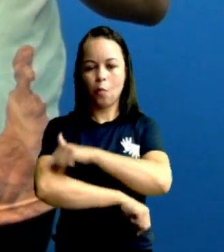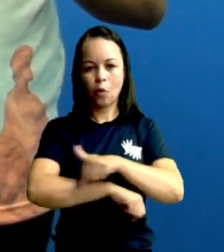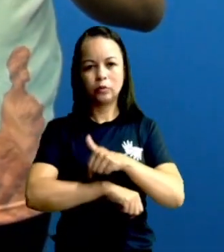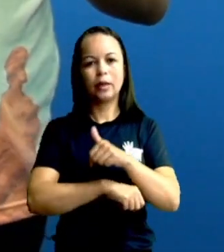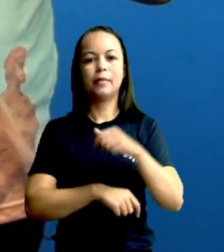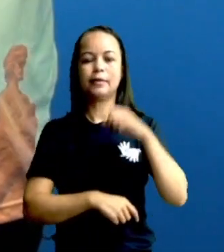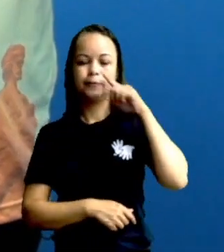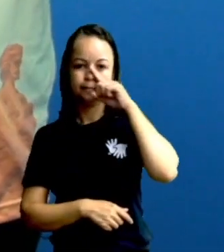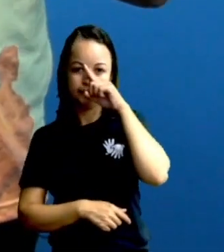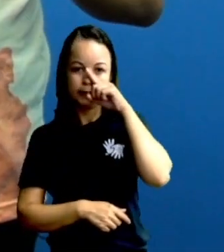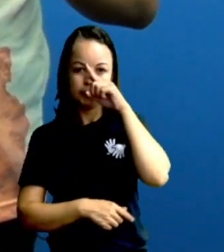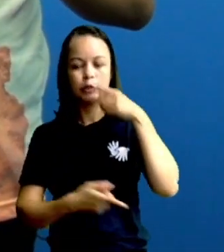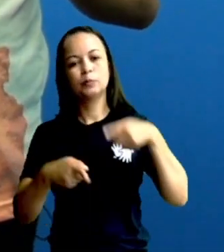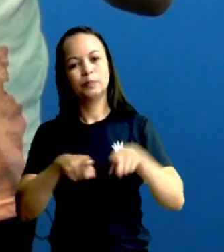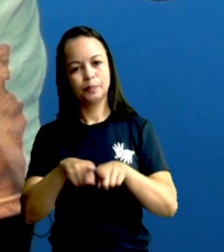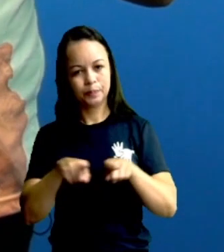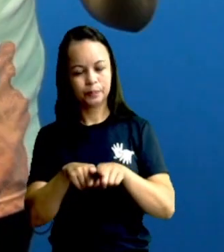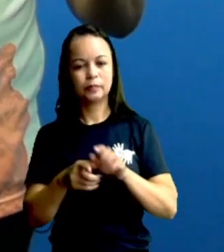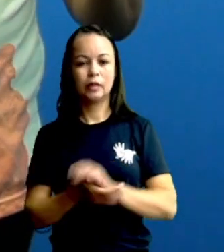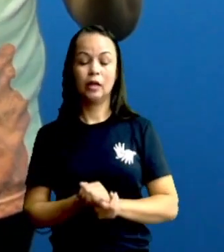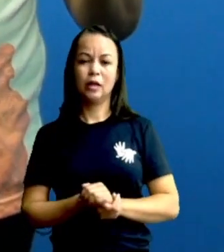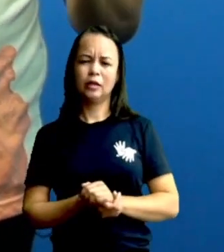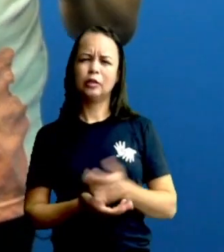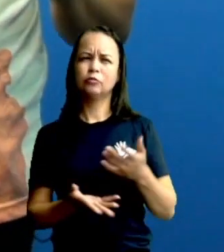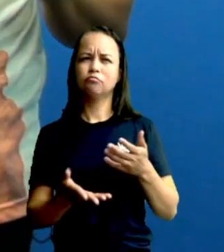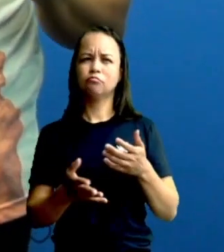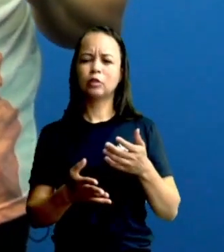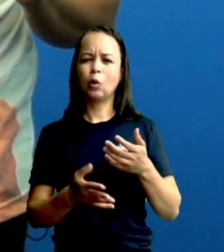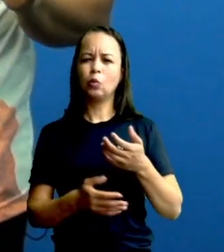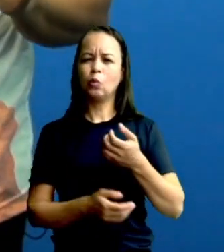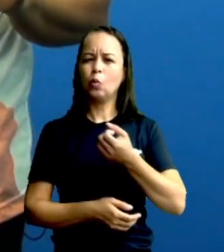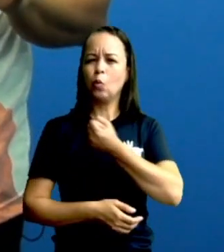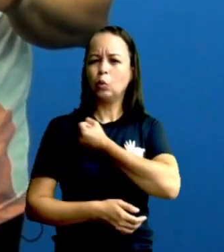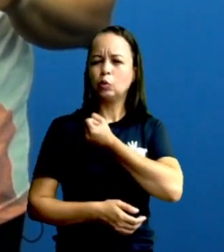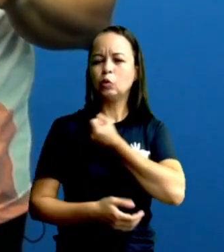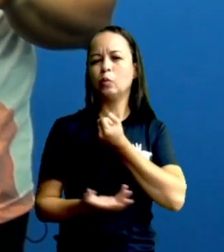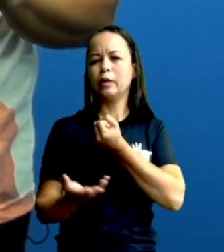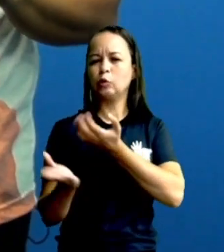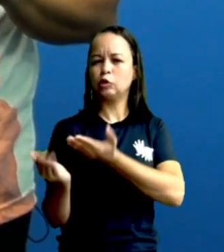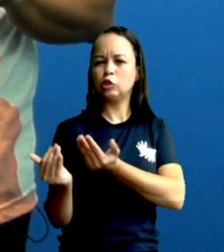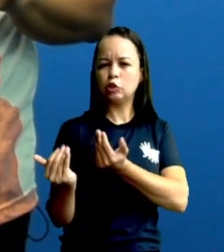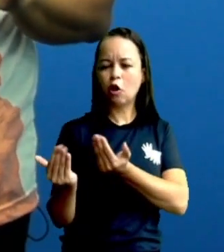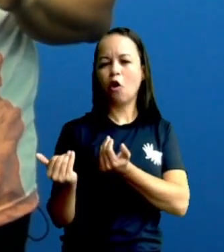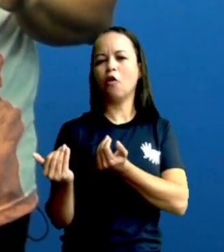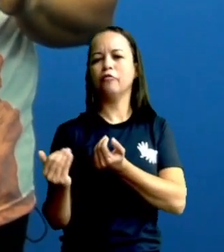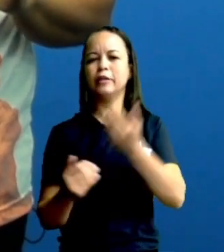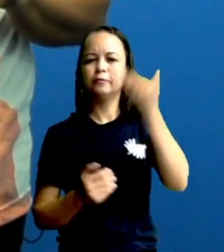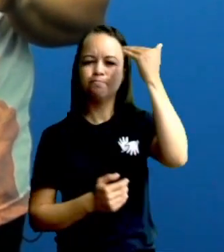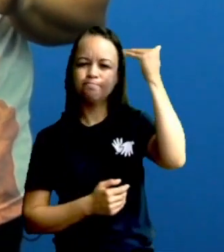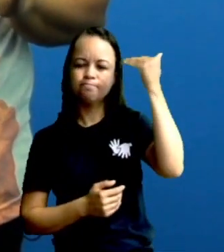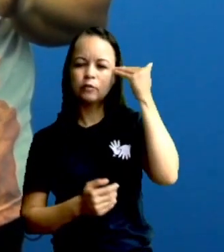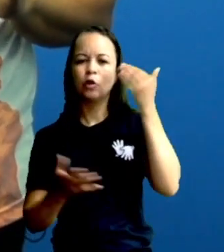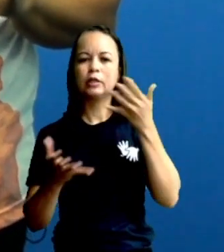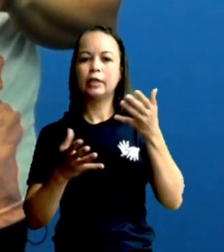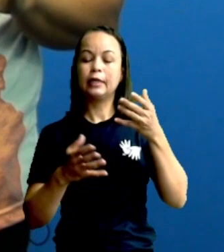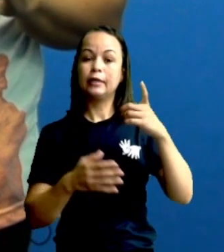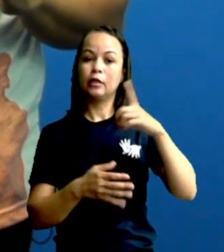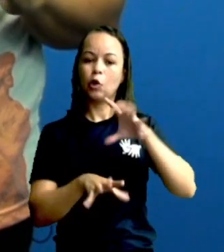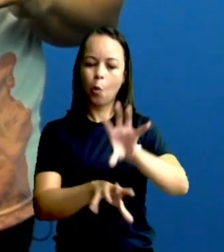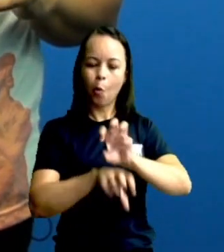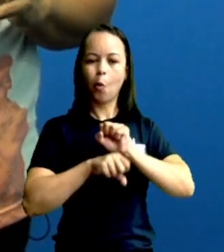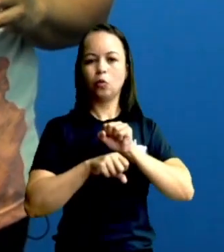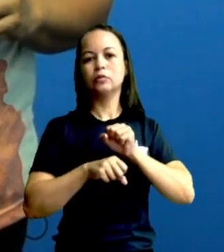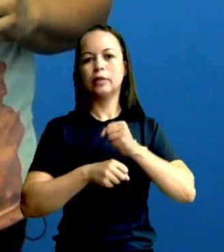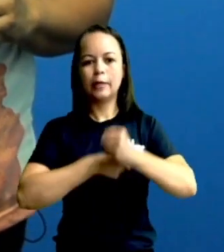Só para você ter uma ideia, o número de jovens e de adolescentes que contraem todos os anos no mundo a